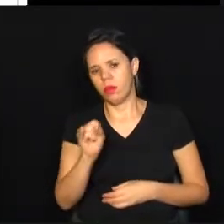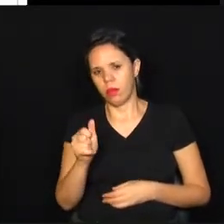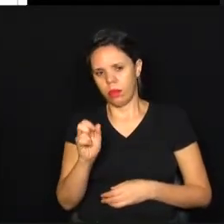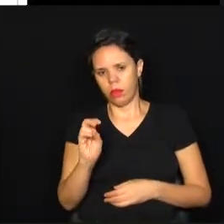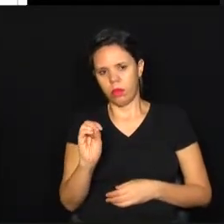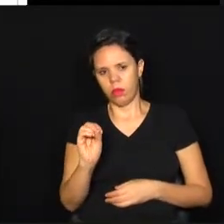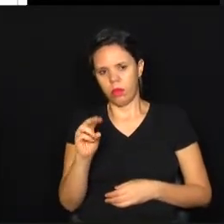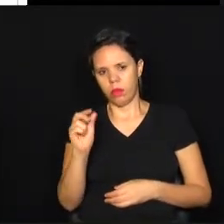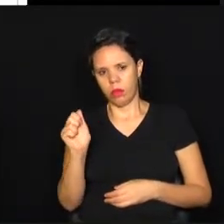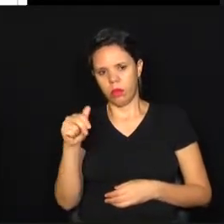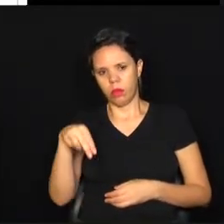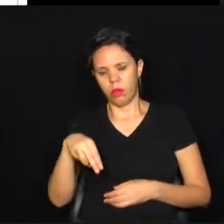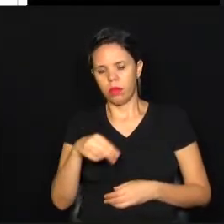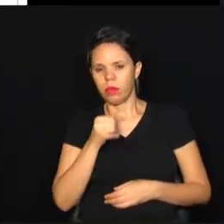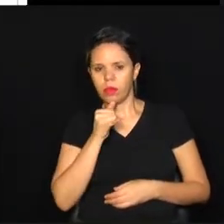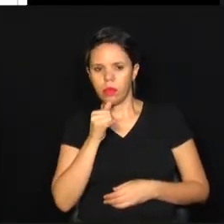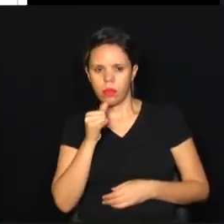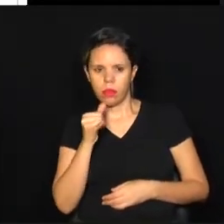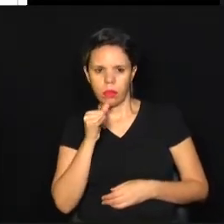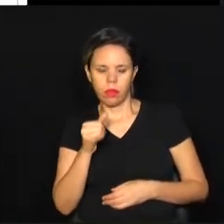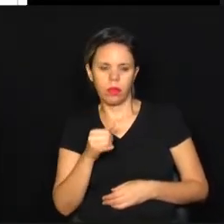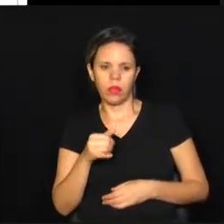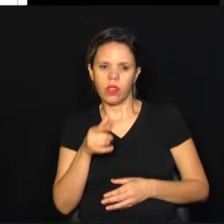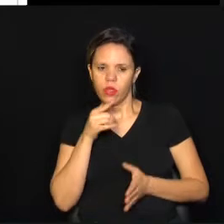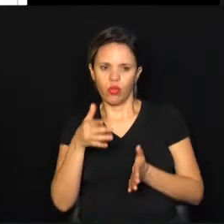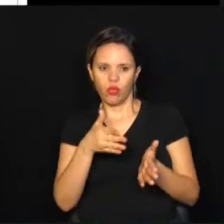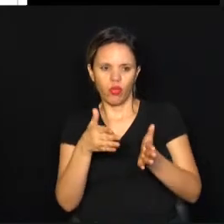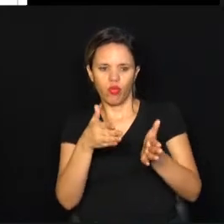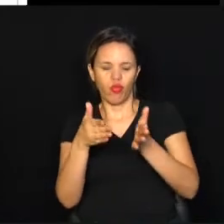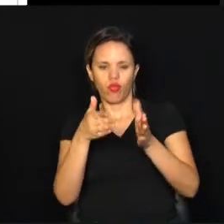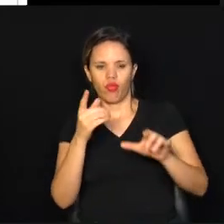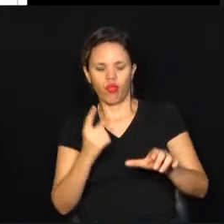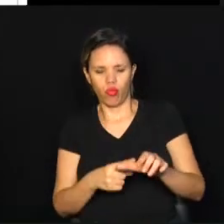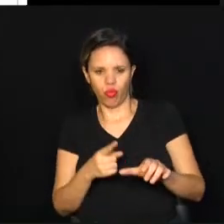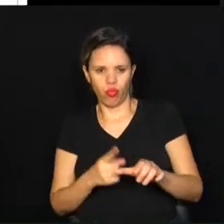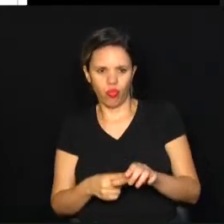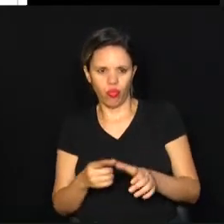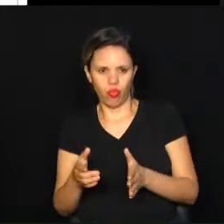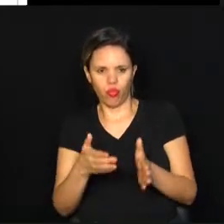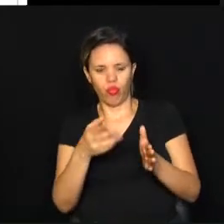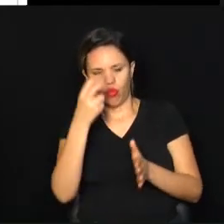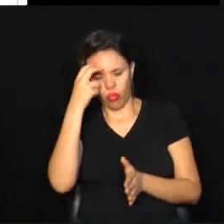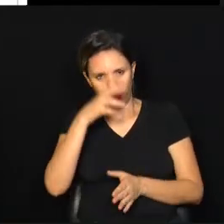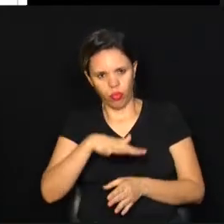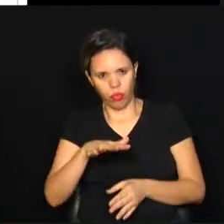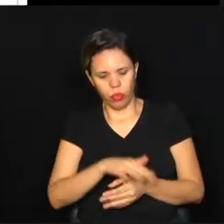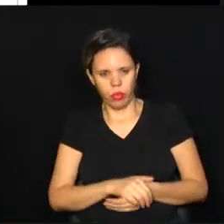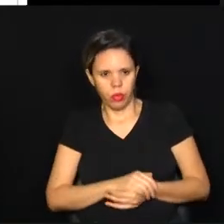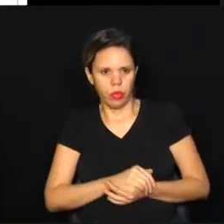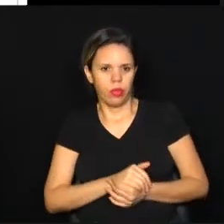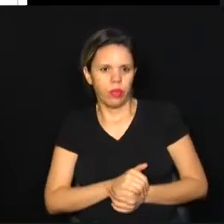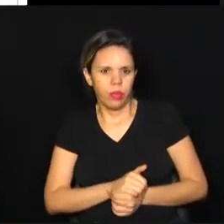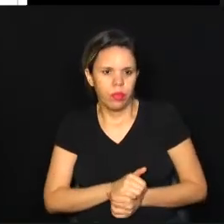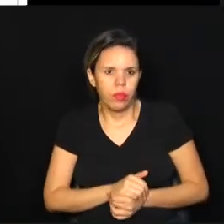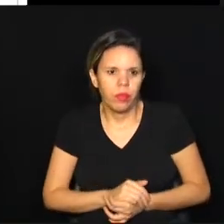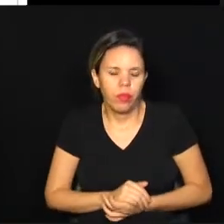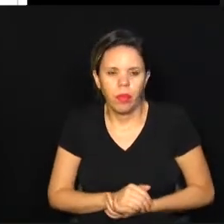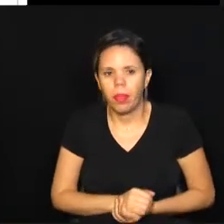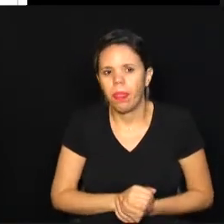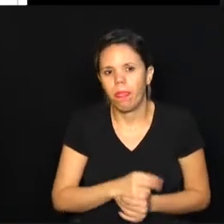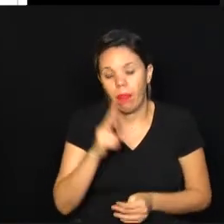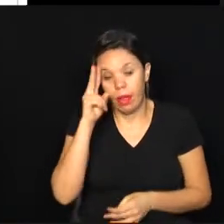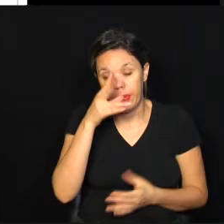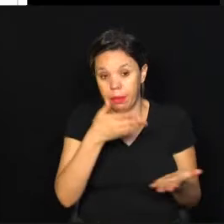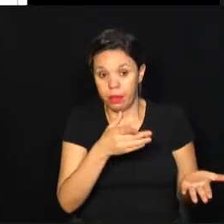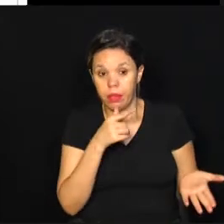exemplo, o Capivari, né, que a gente chama de paisagem cultural do Capivari Cerâmicas, né? Então, lembrando que o rio